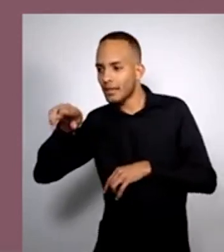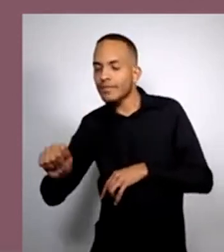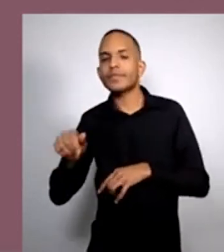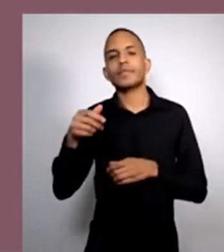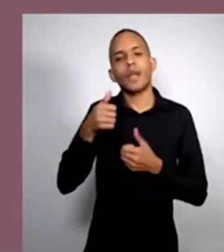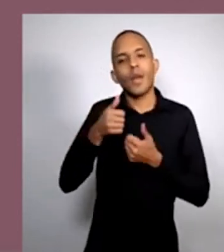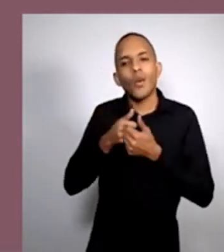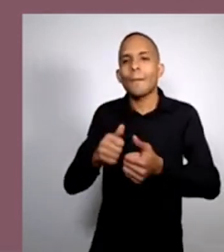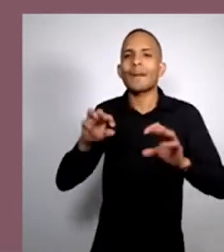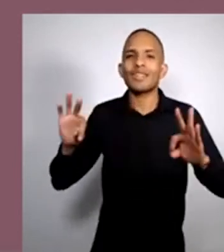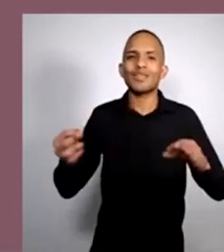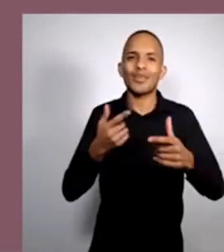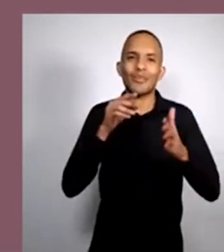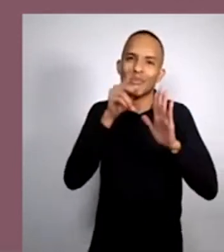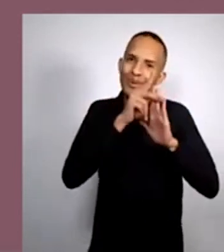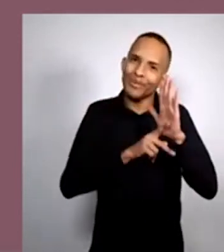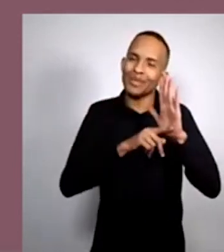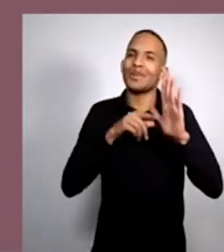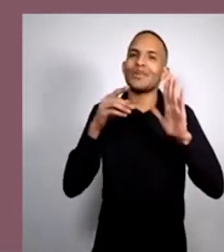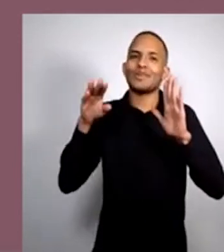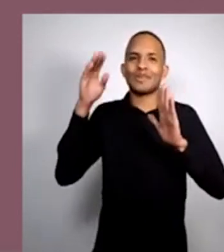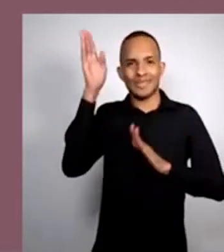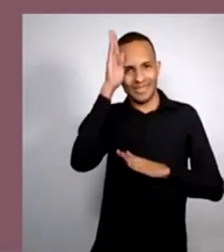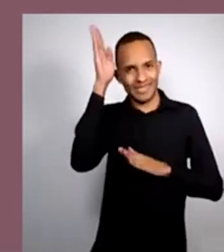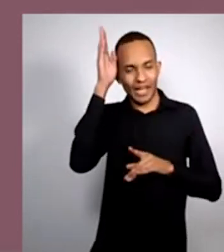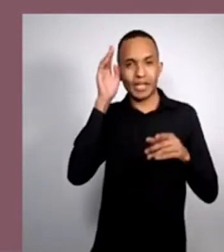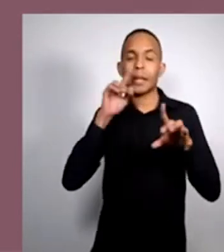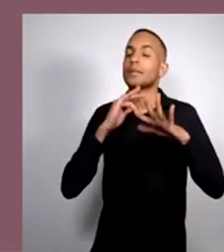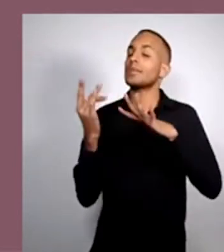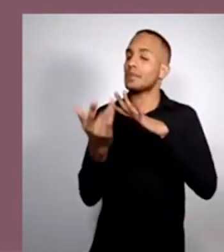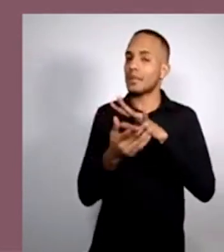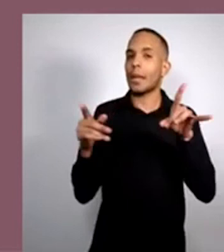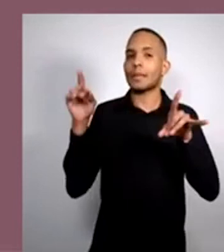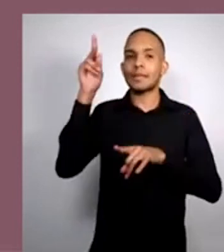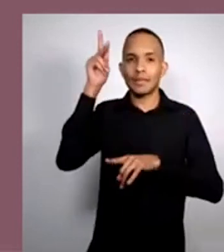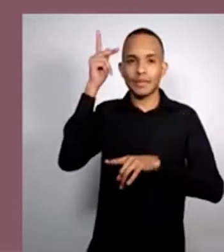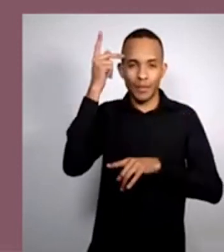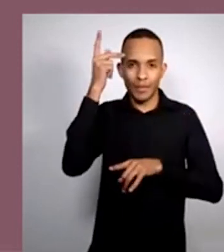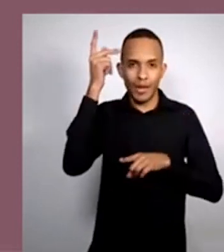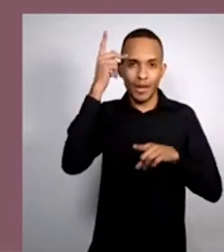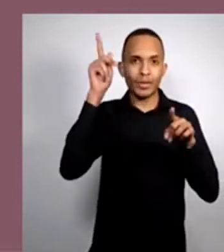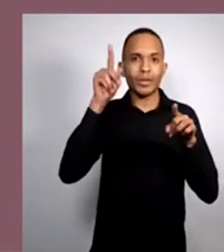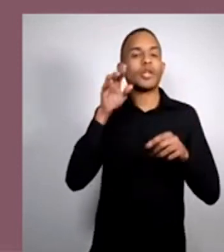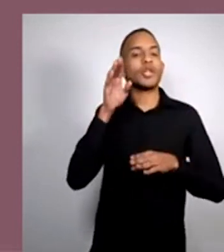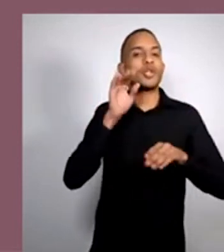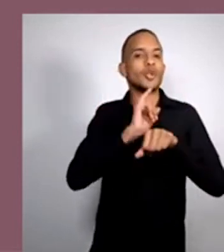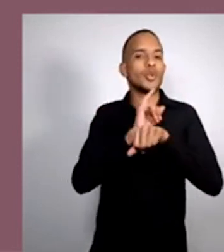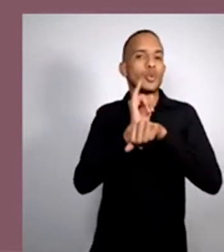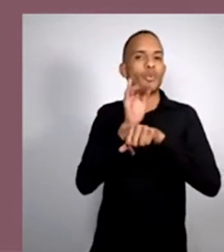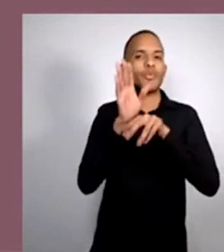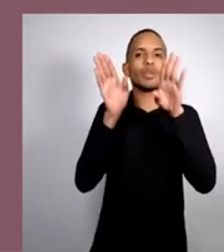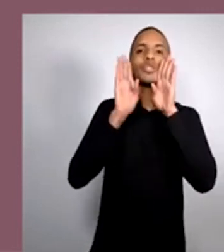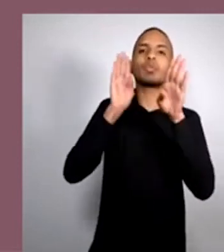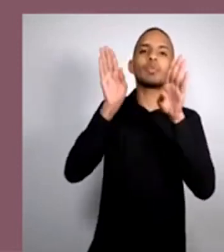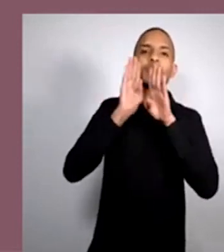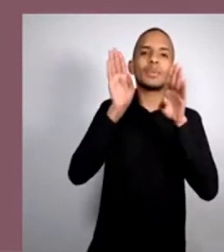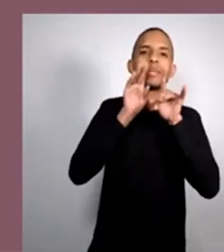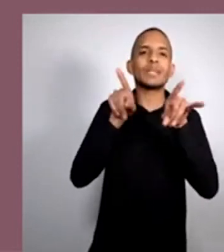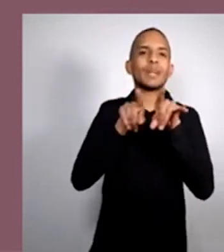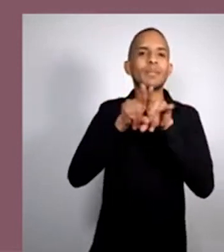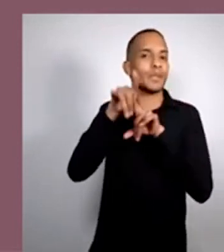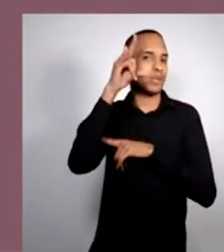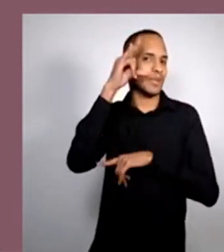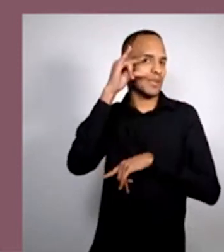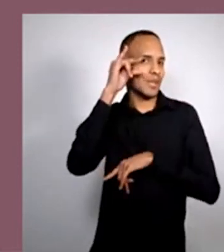mais programações do Sesc Ideias nas redes sociais do Sesc São Paulo, como no YouTube, Facebook e também